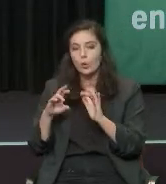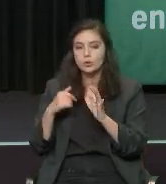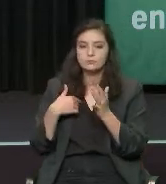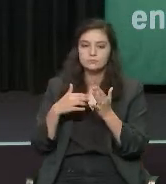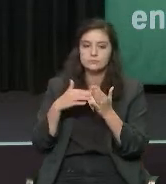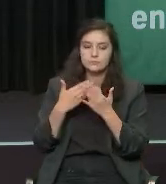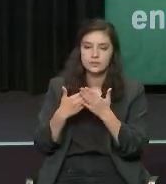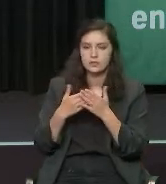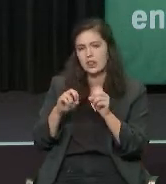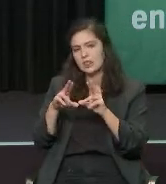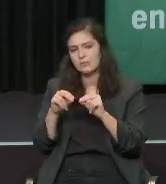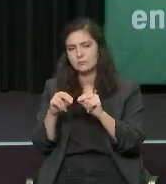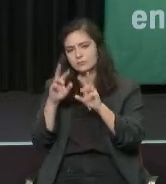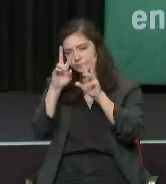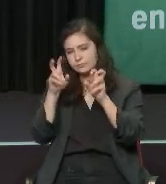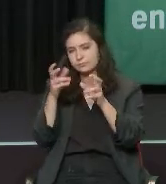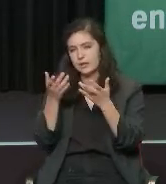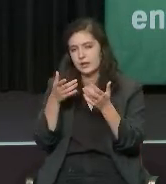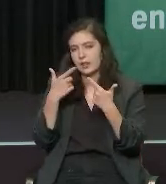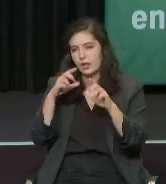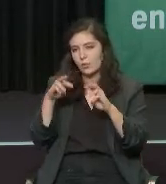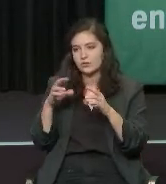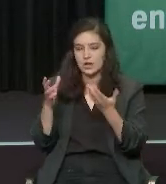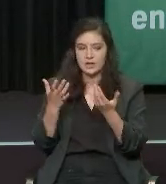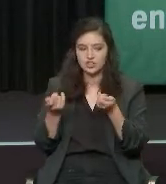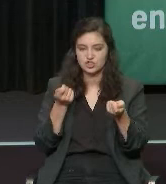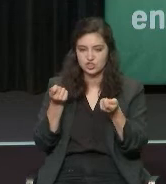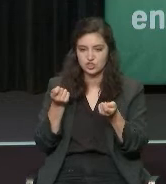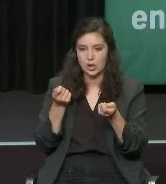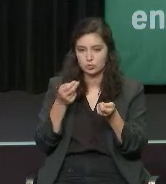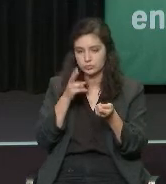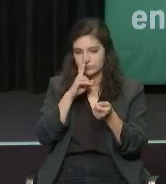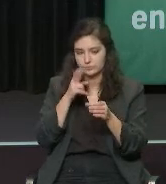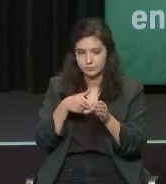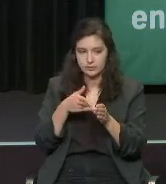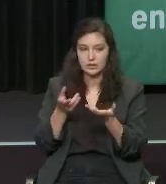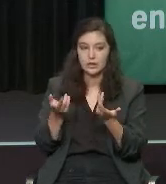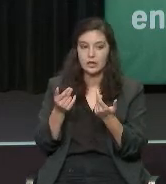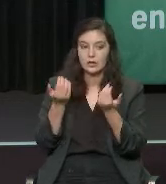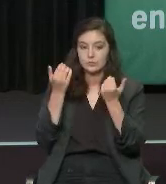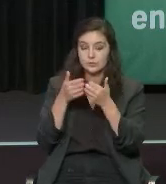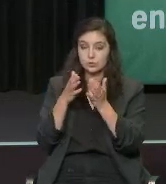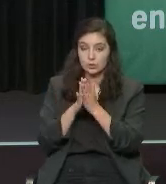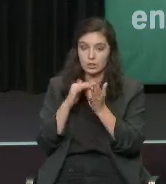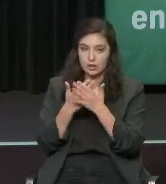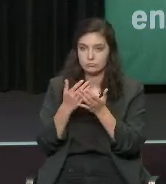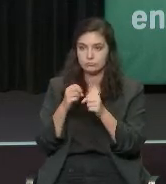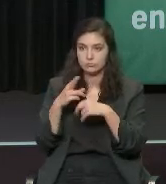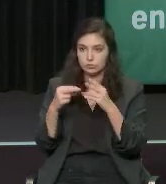ou não. Limpo, com facilidade de linguagem, é a gestão de combustíveis. Esta informação toda atualizada vai